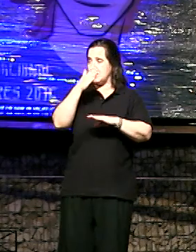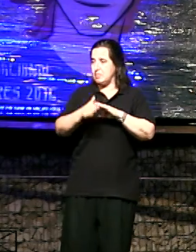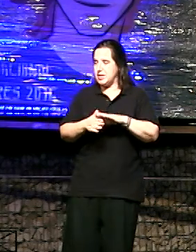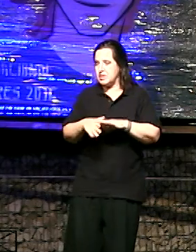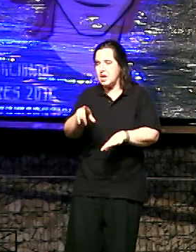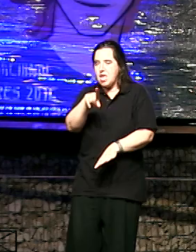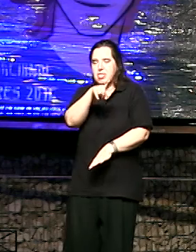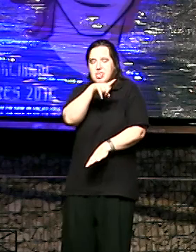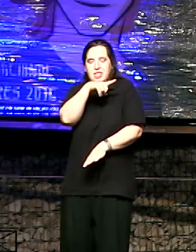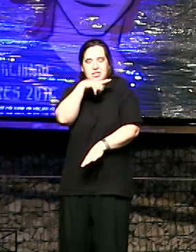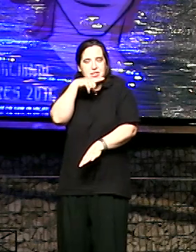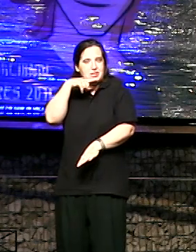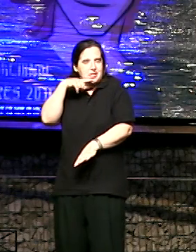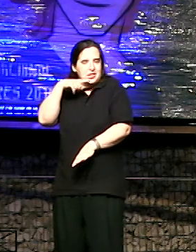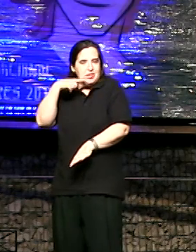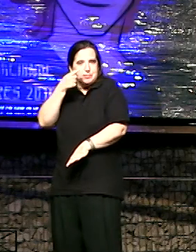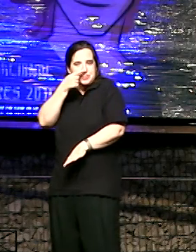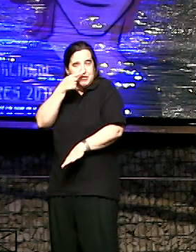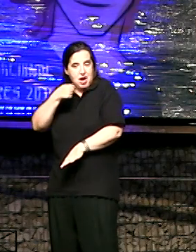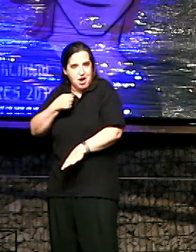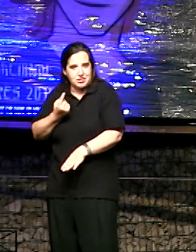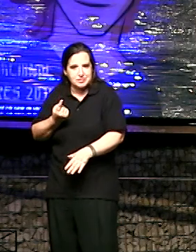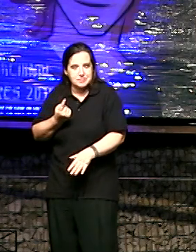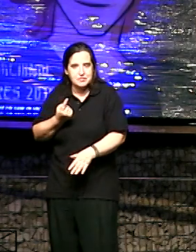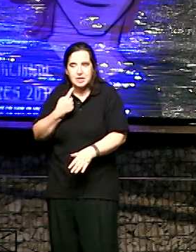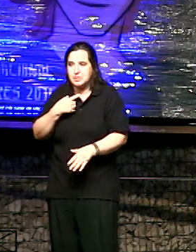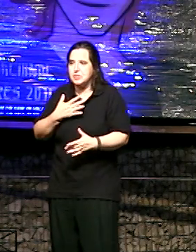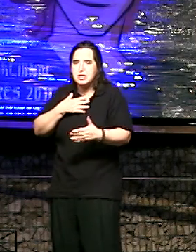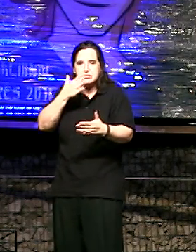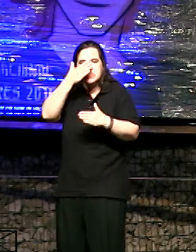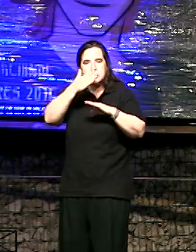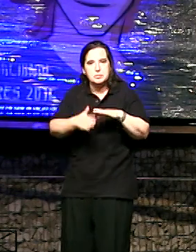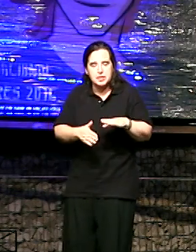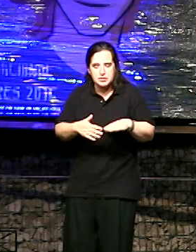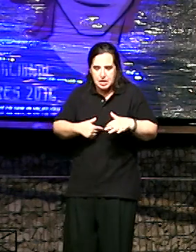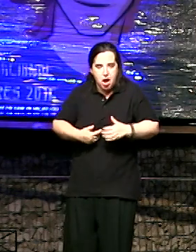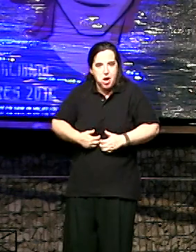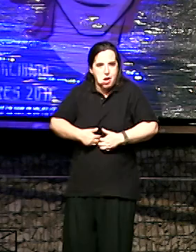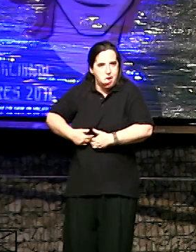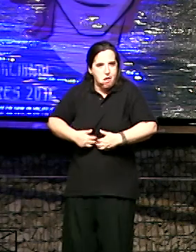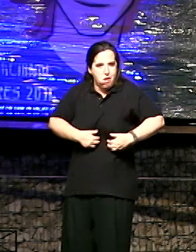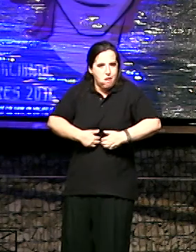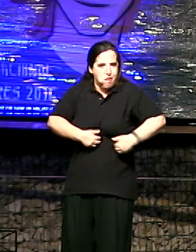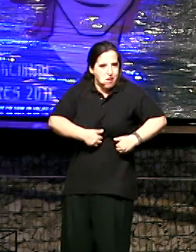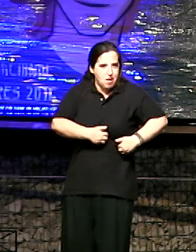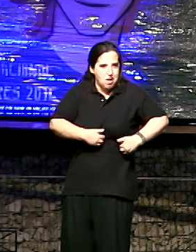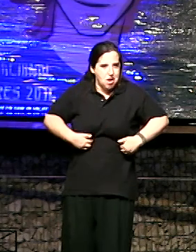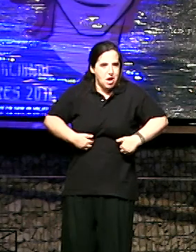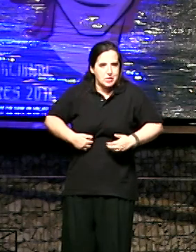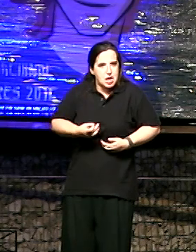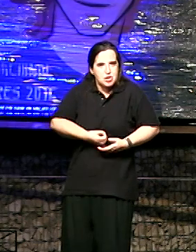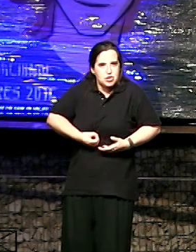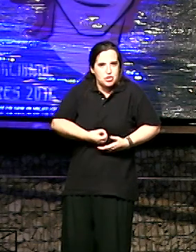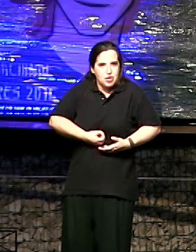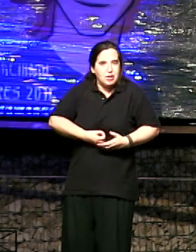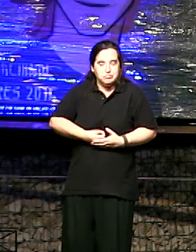nossa sobremesa preferida e como forma Milagrosa nós arrasamos aqui mais um espaçozinho para que